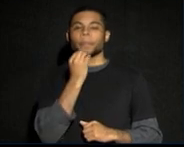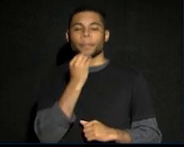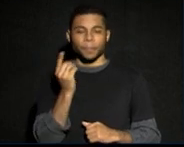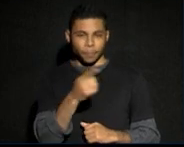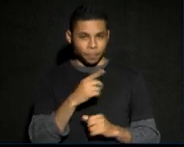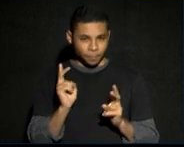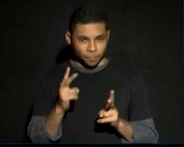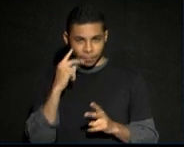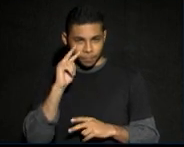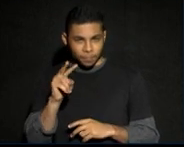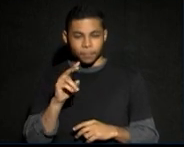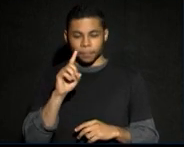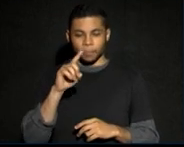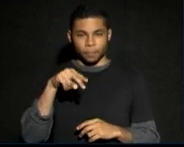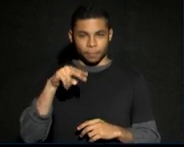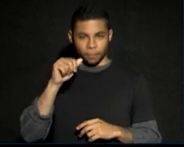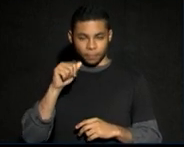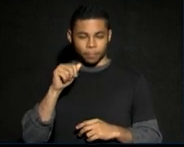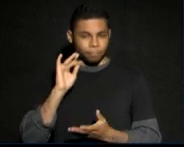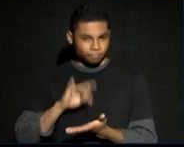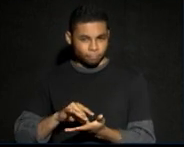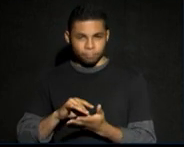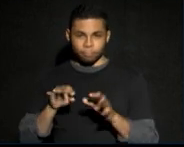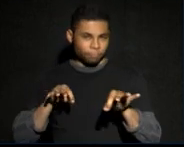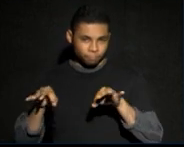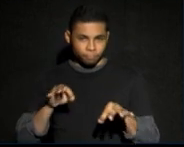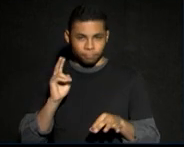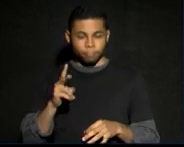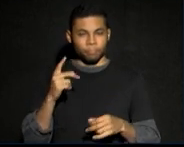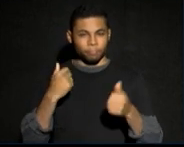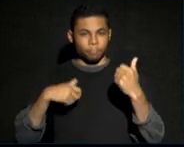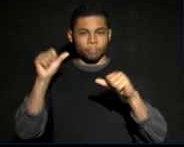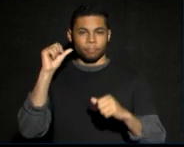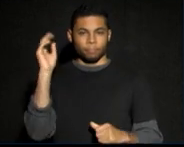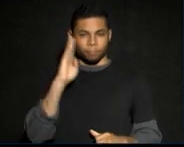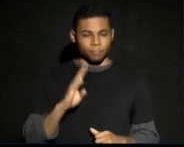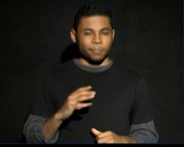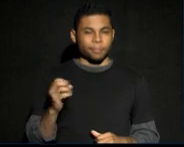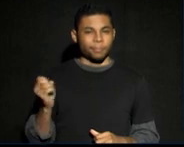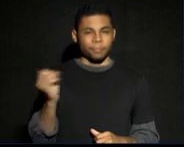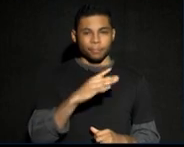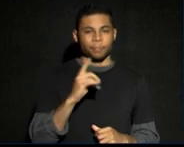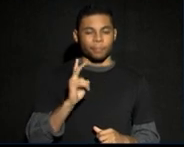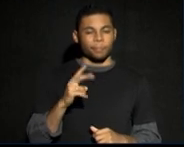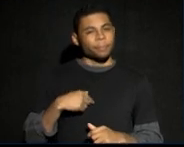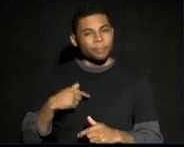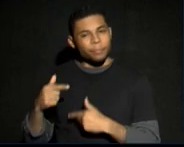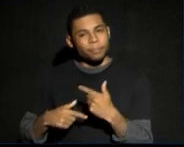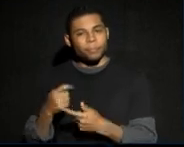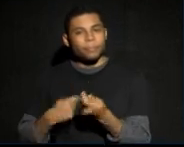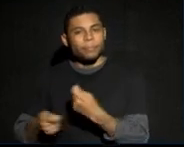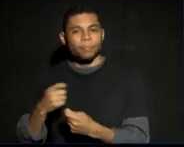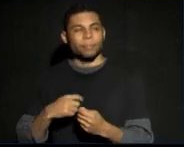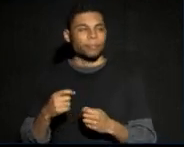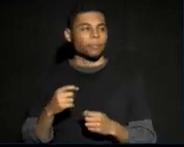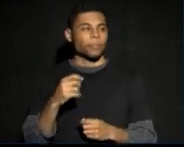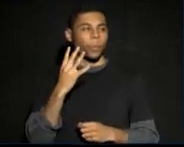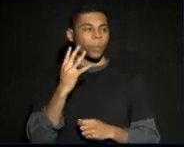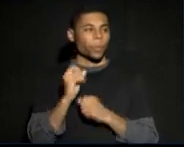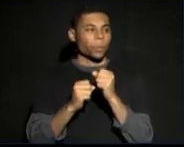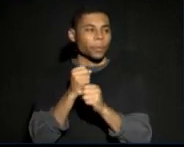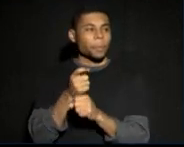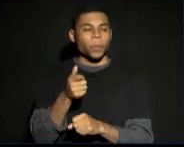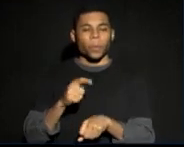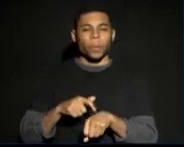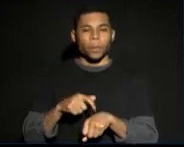quando você olha o DNA original do plano né quem seria transformar o Brasil numa grande economia de mercado quatro anos é